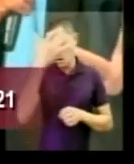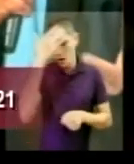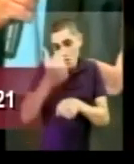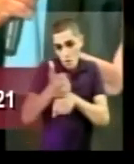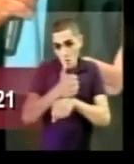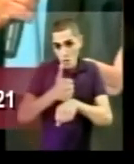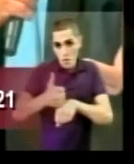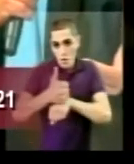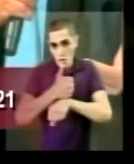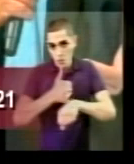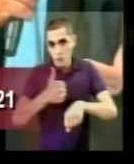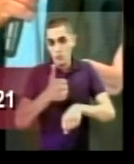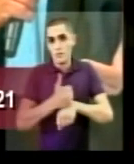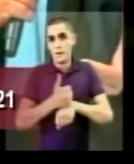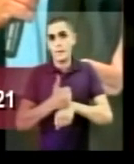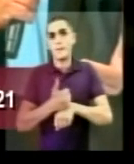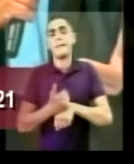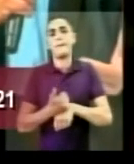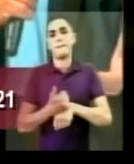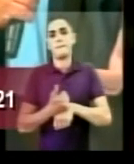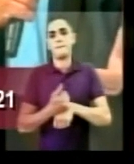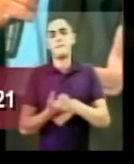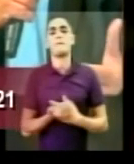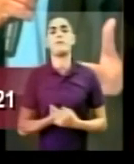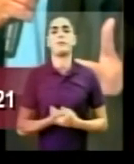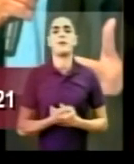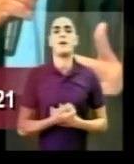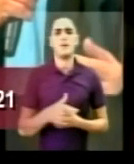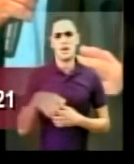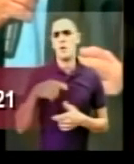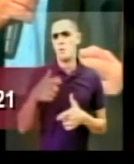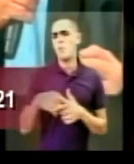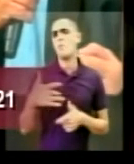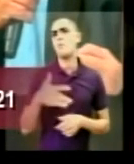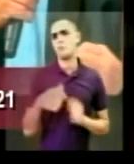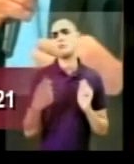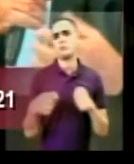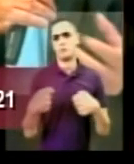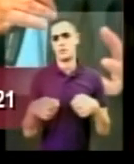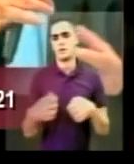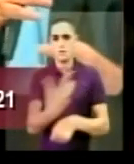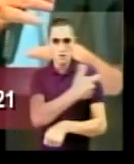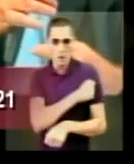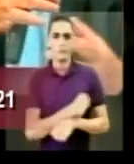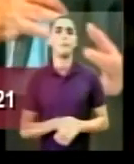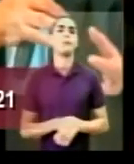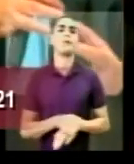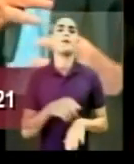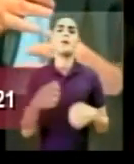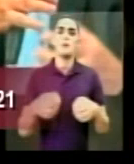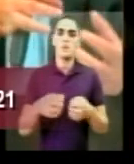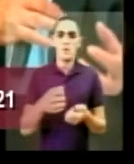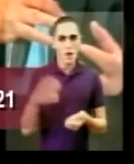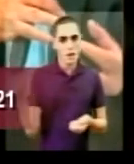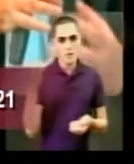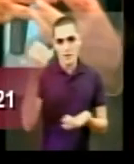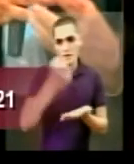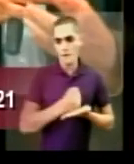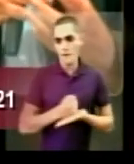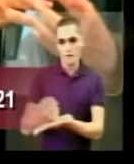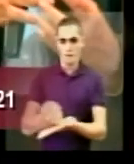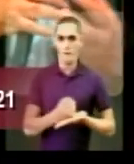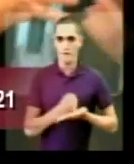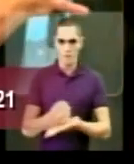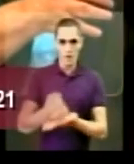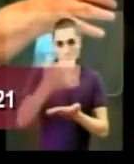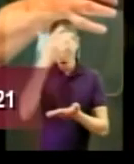pessoal é imunodeprimido e ele tem que transportar, tendo Covid ou não. Porque se